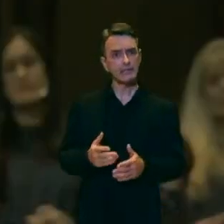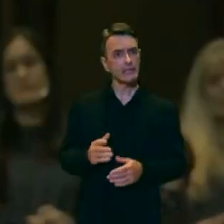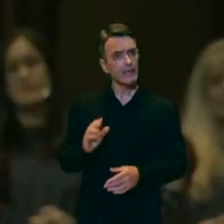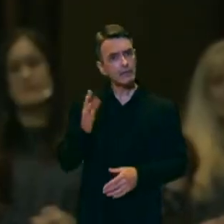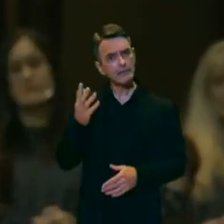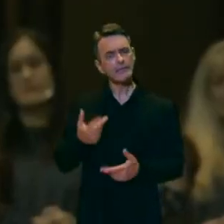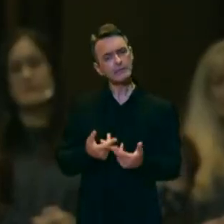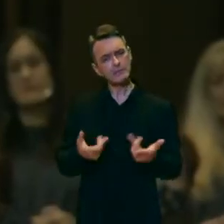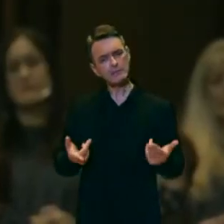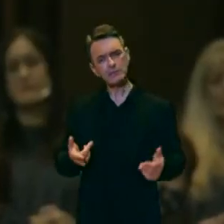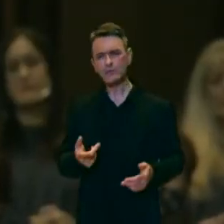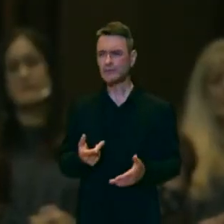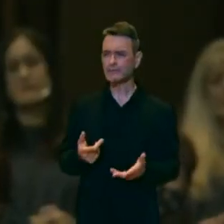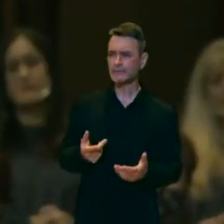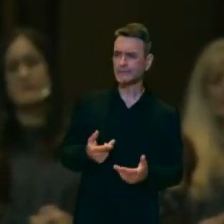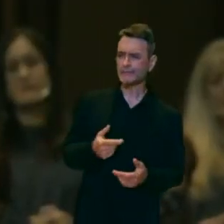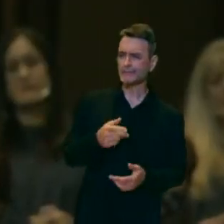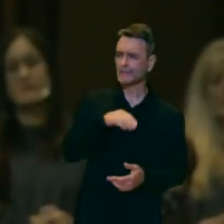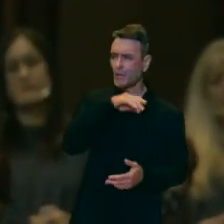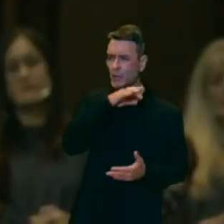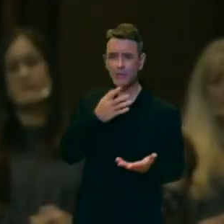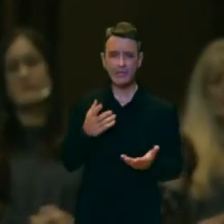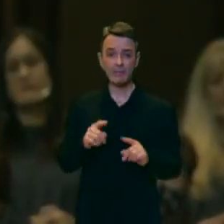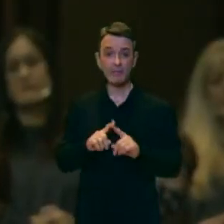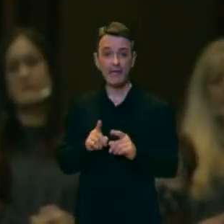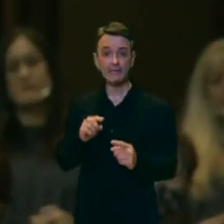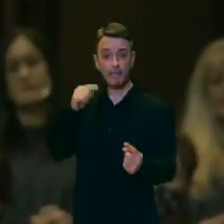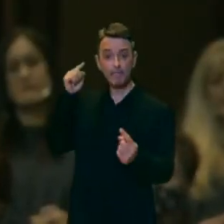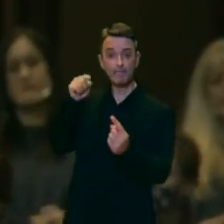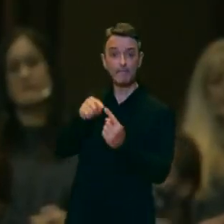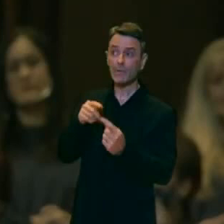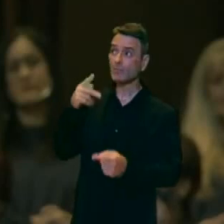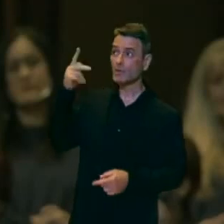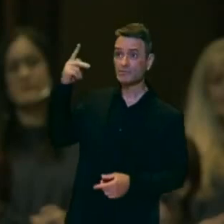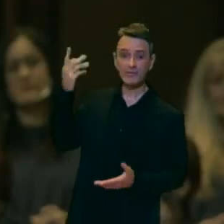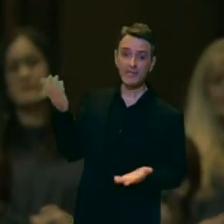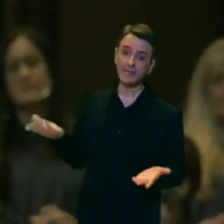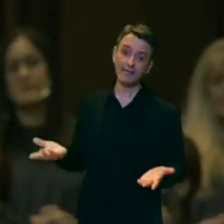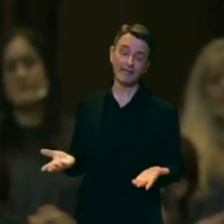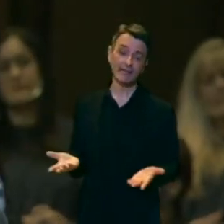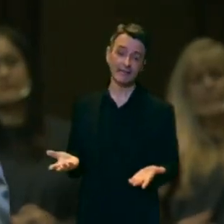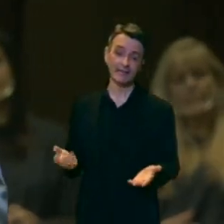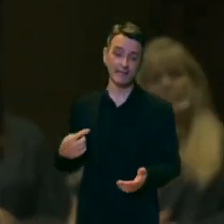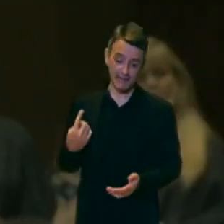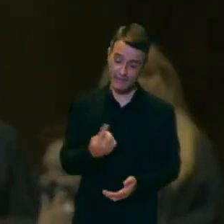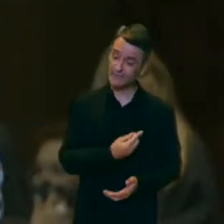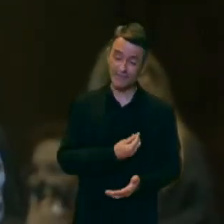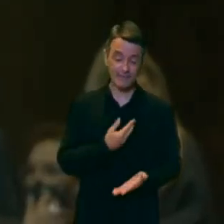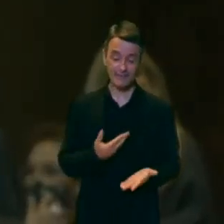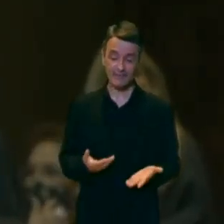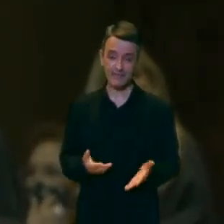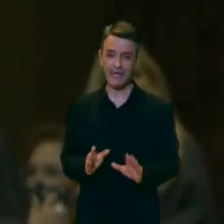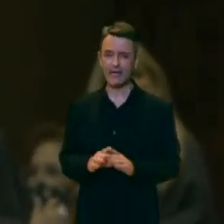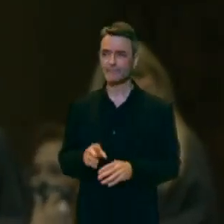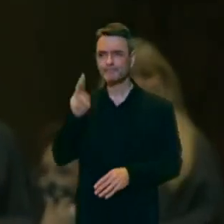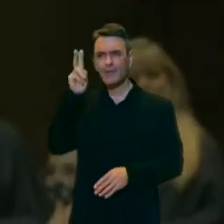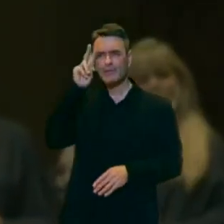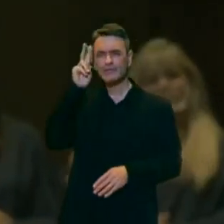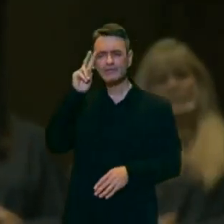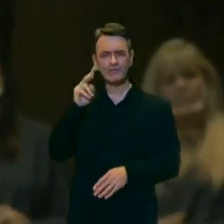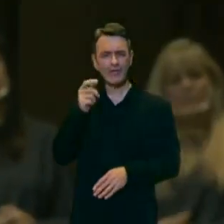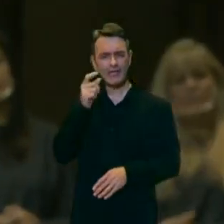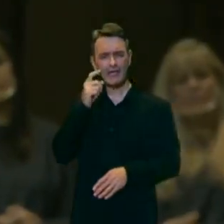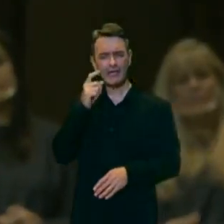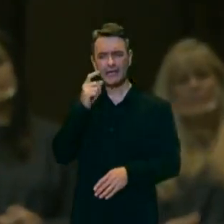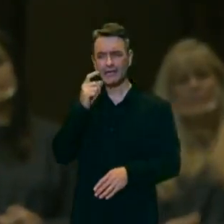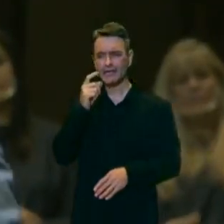não entende, mas Deus tem propósitos para a nossa vida. Eu vi uma história muito interessante, não é,